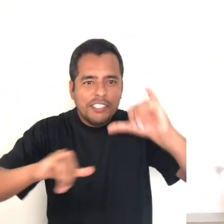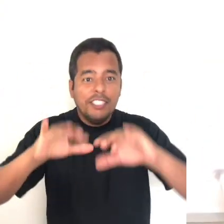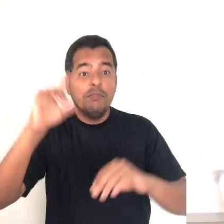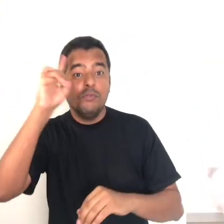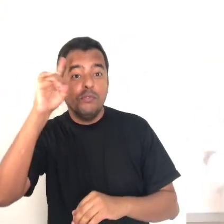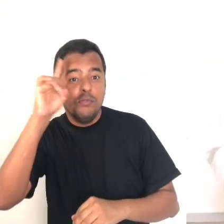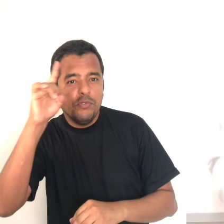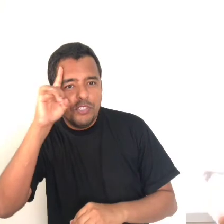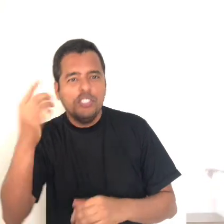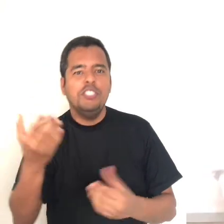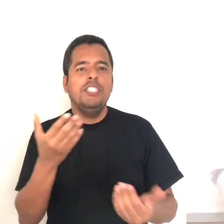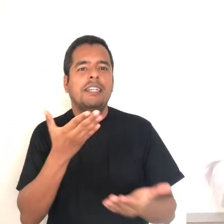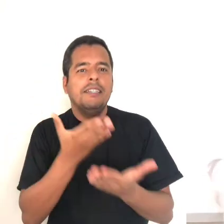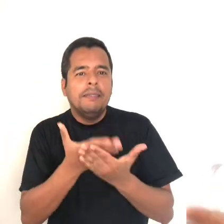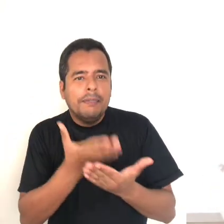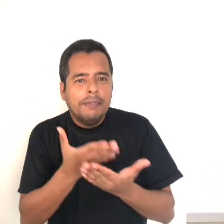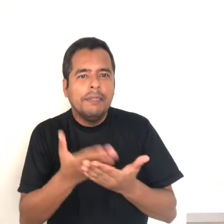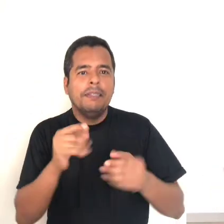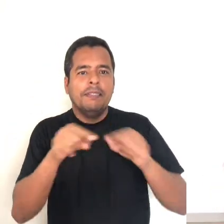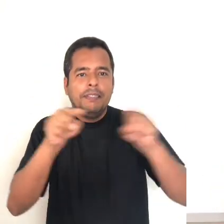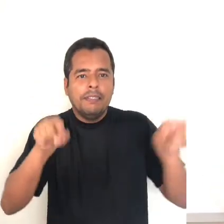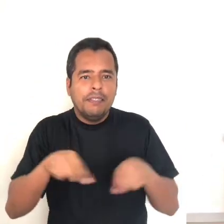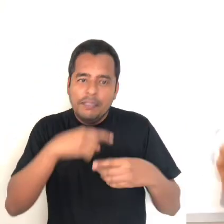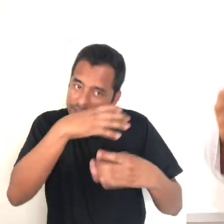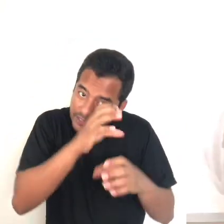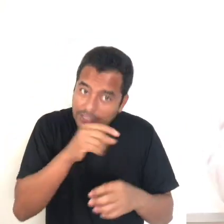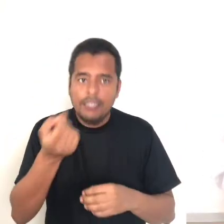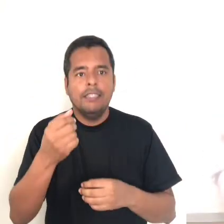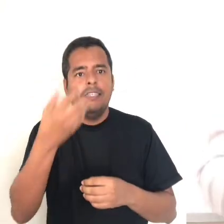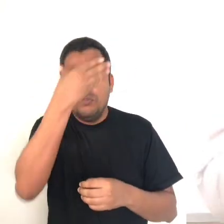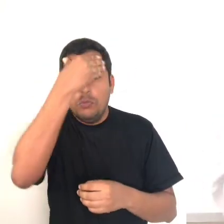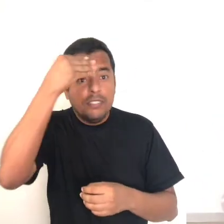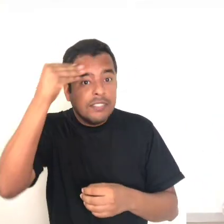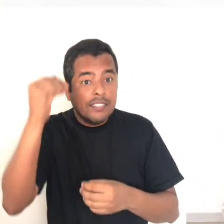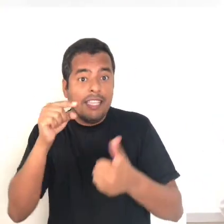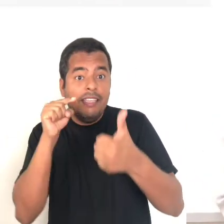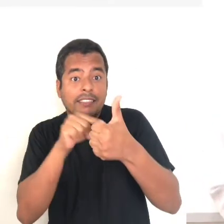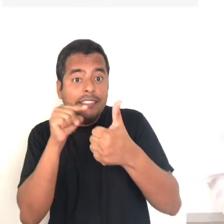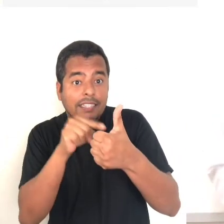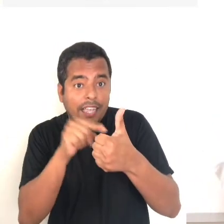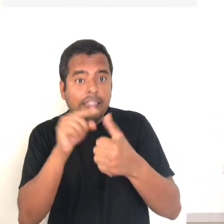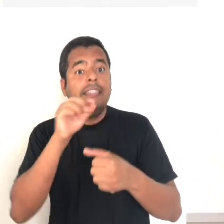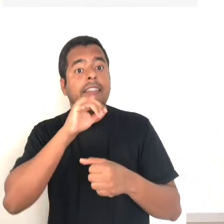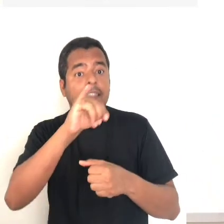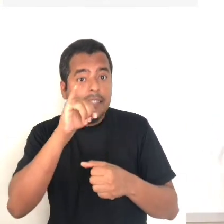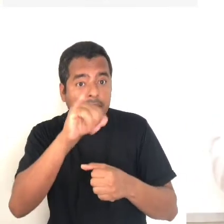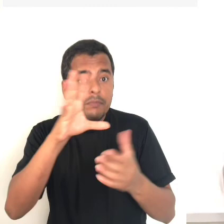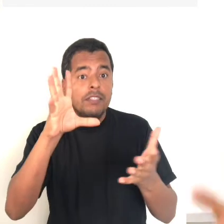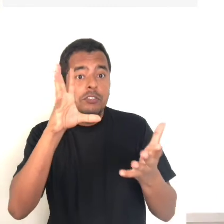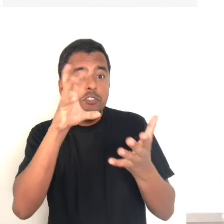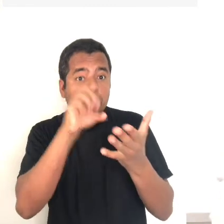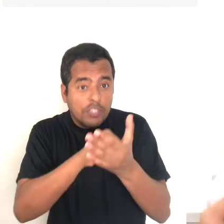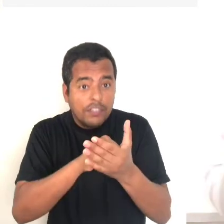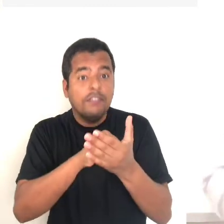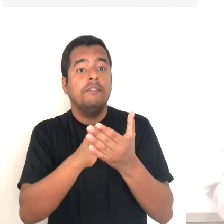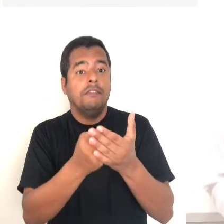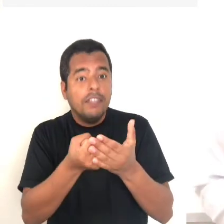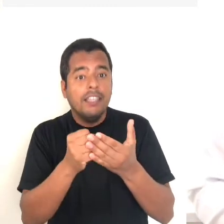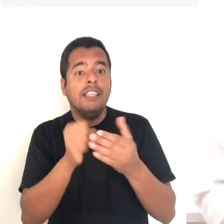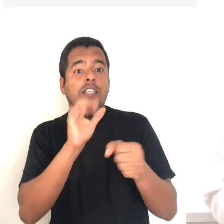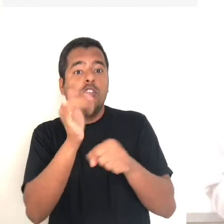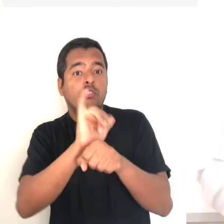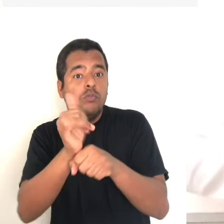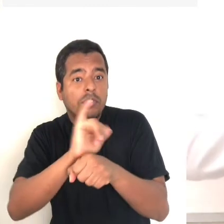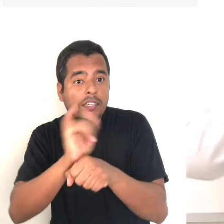da química orgânica no dia a dia, nas aulas laboratoriais, não esquece de dar o teu like e também de se inscrever no canal Cheiro